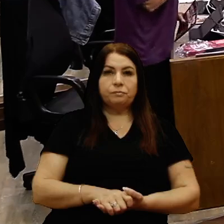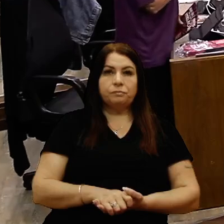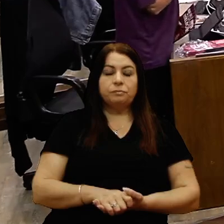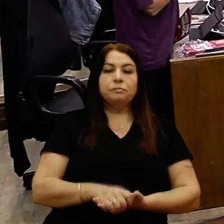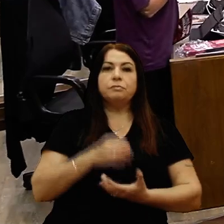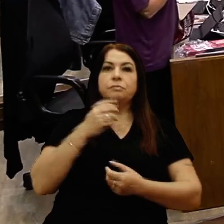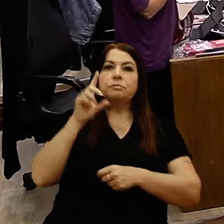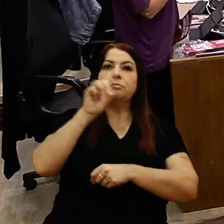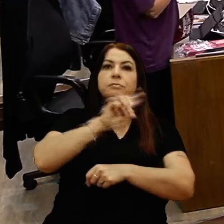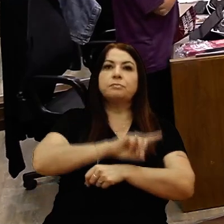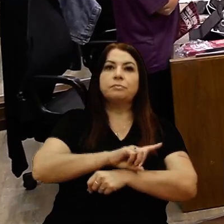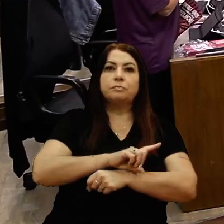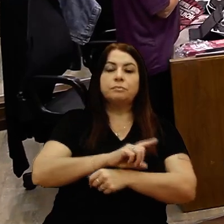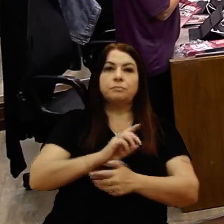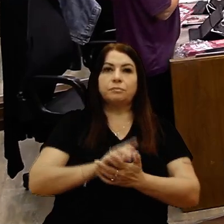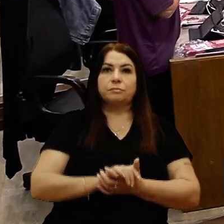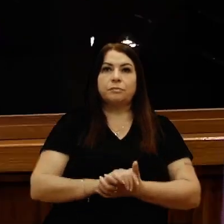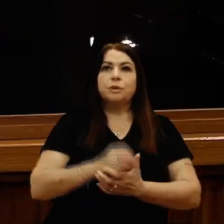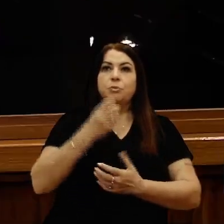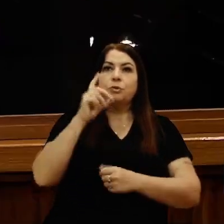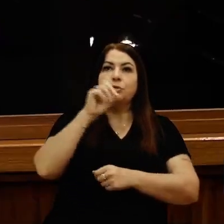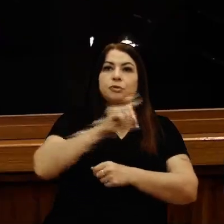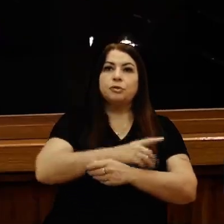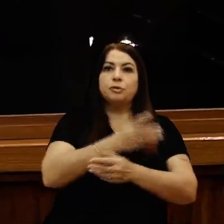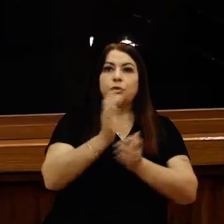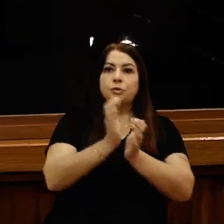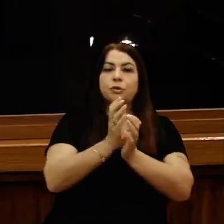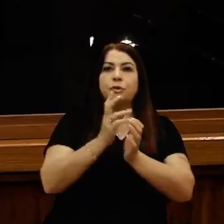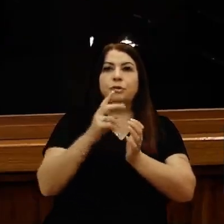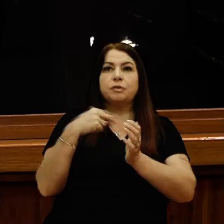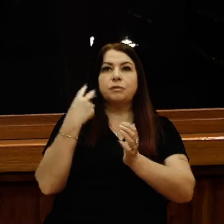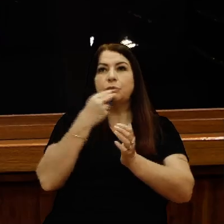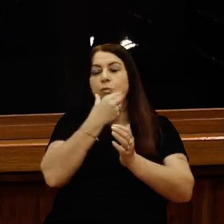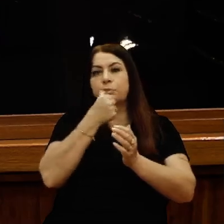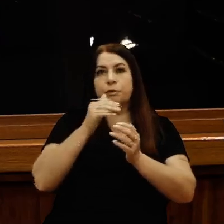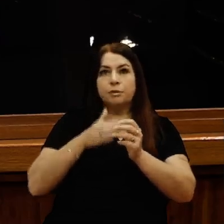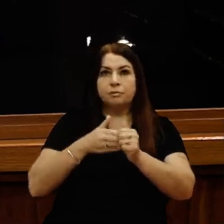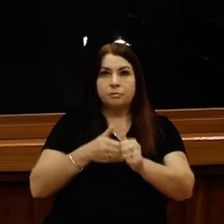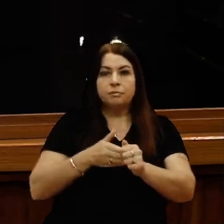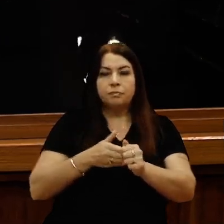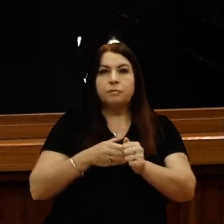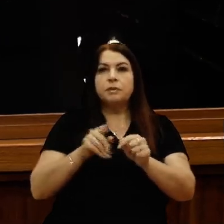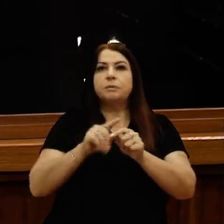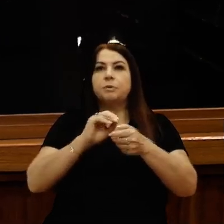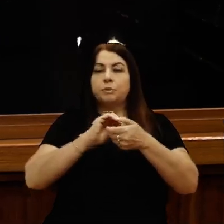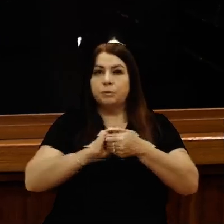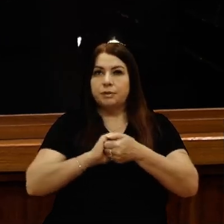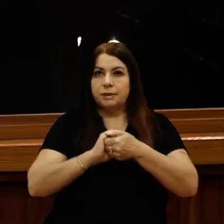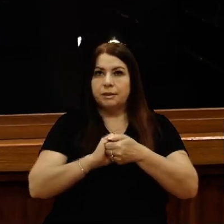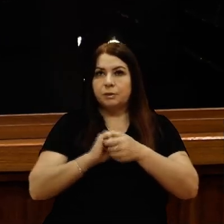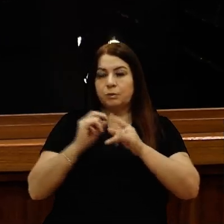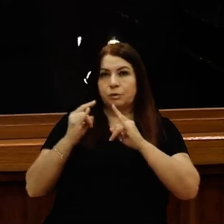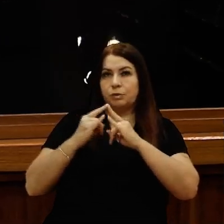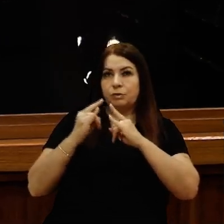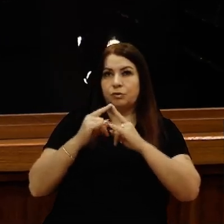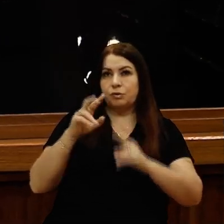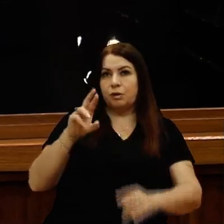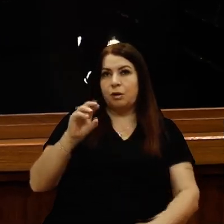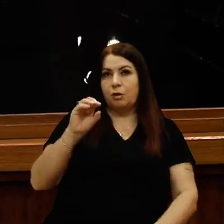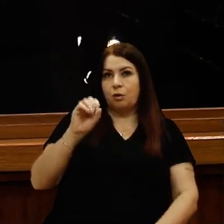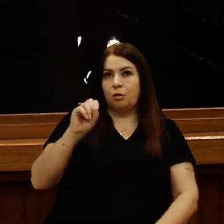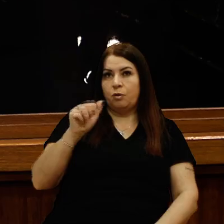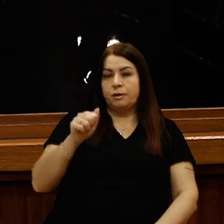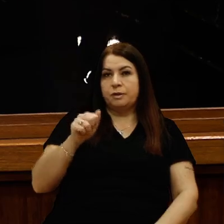Bom dia, colegas vereadores, vereadoras, a quem nos acompanha. Quero saudar aqui o Instituto Rosa de Leste,